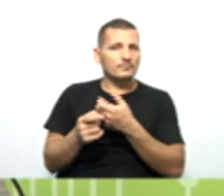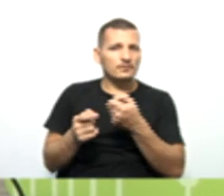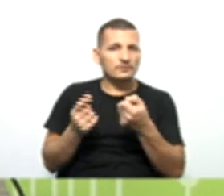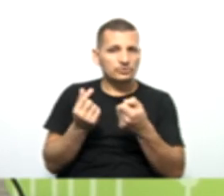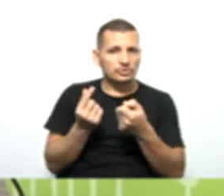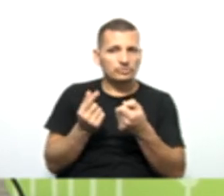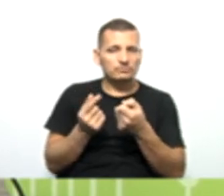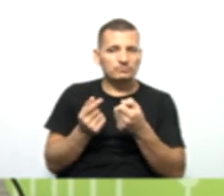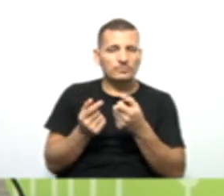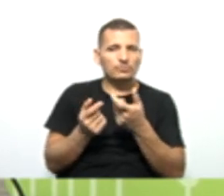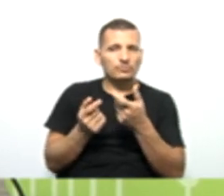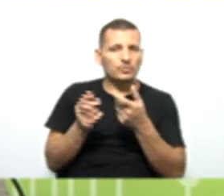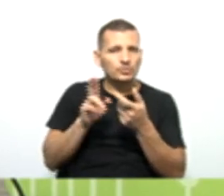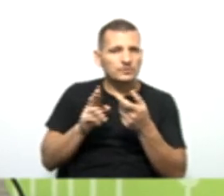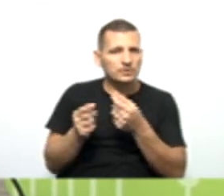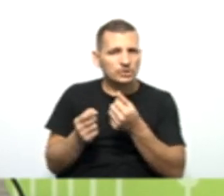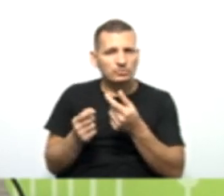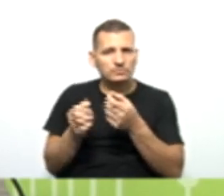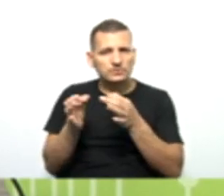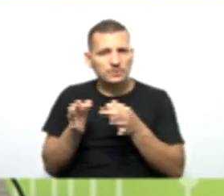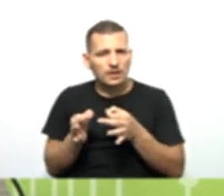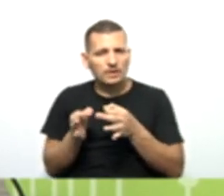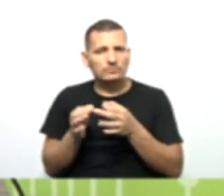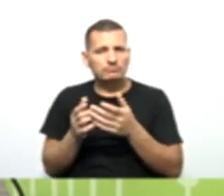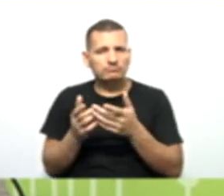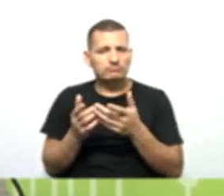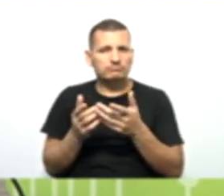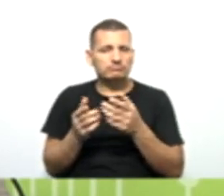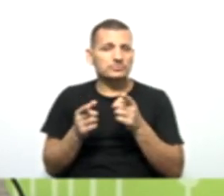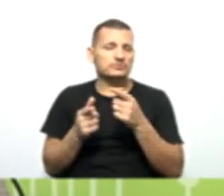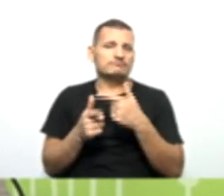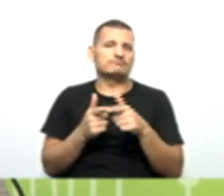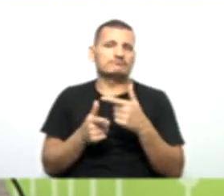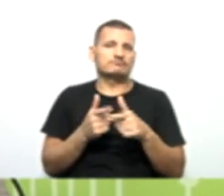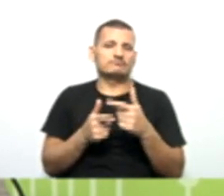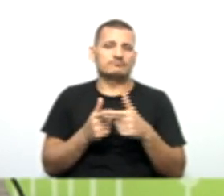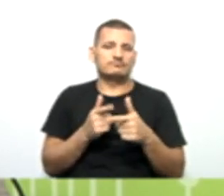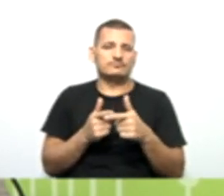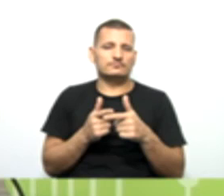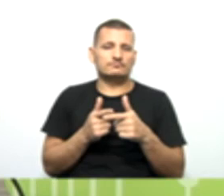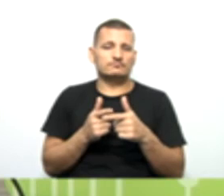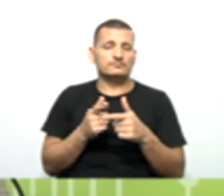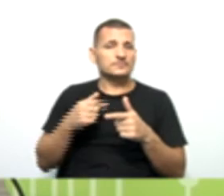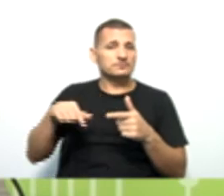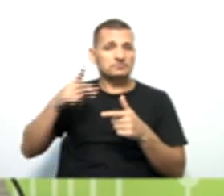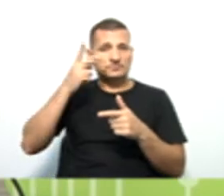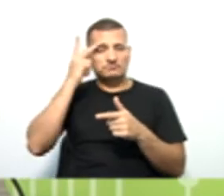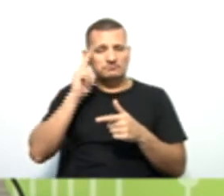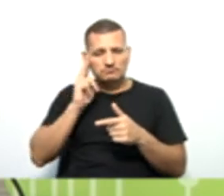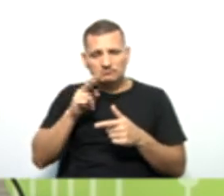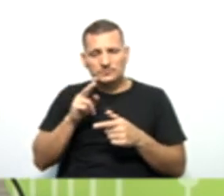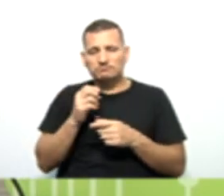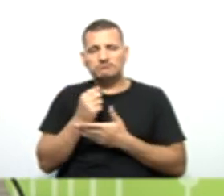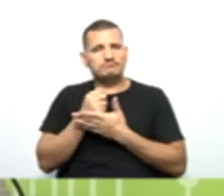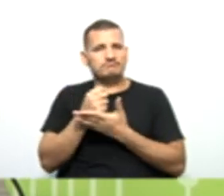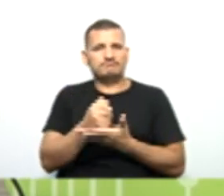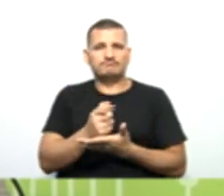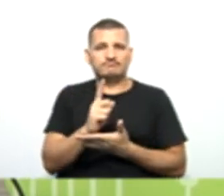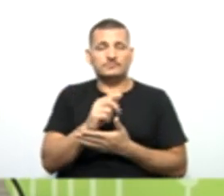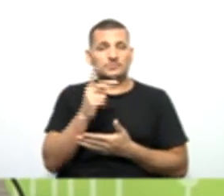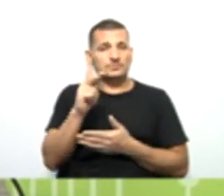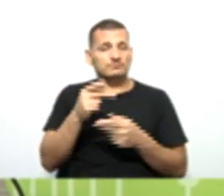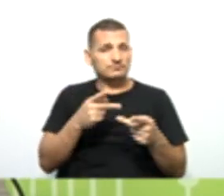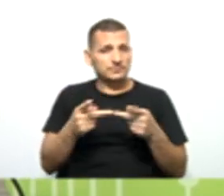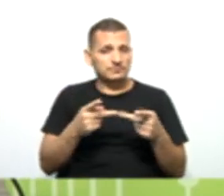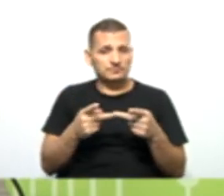forma coerente, correta, você vai ter problemas, né? As pessoas não vão te apoiar. E aí aquele seu projeto